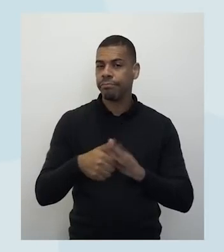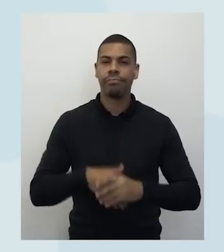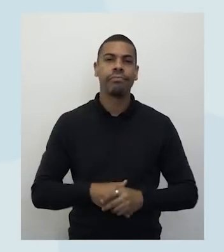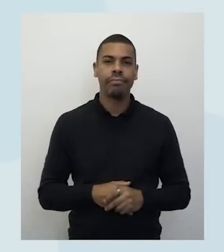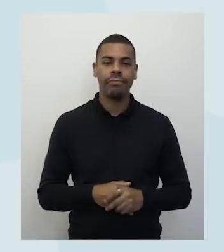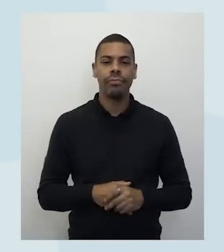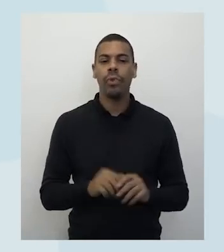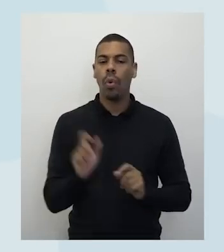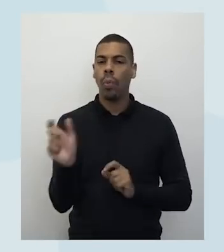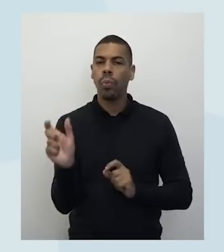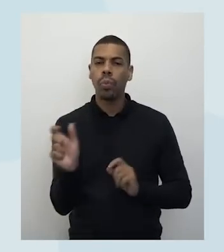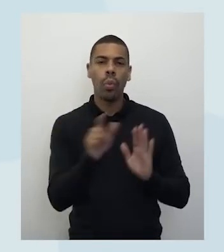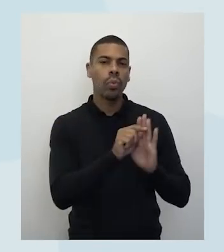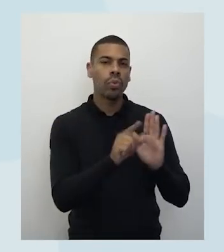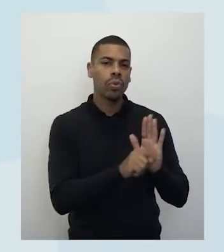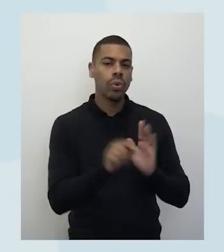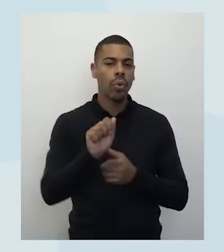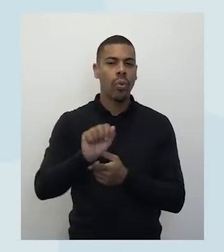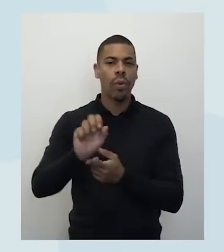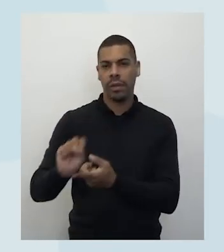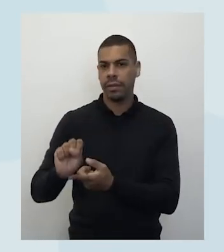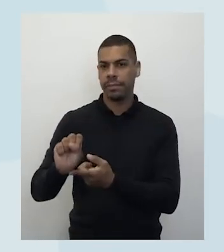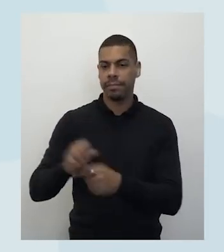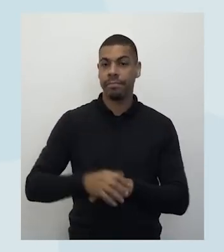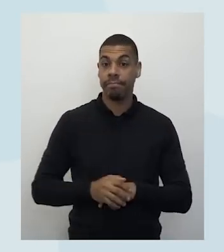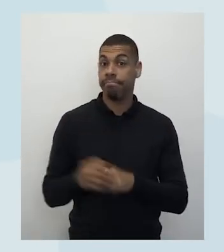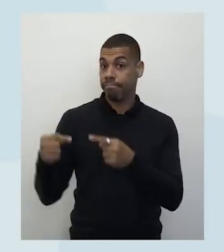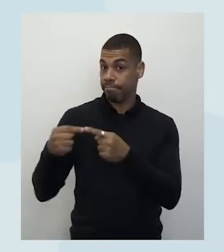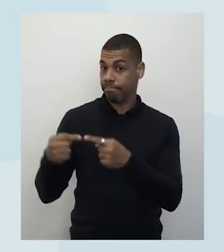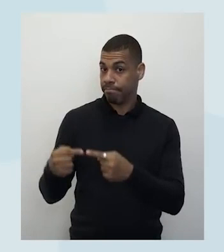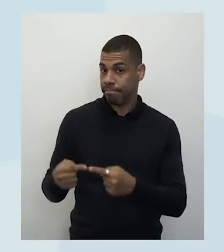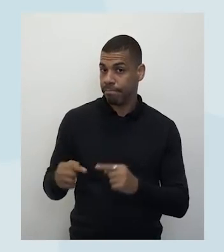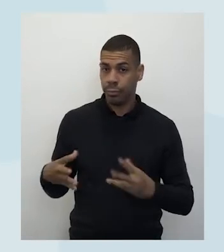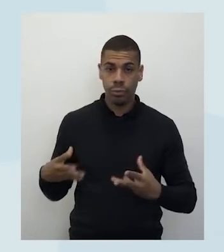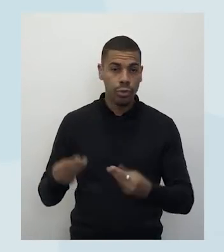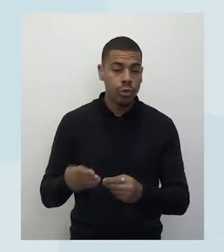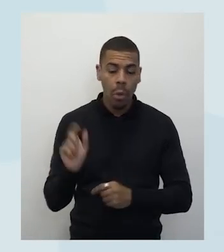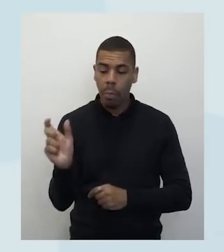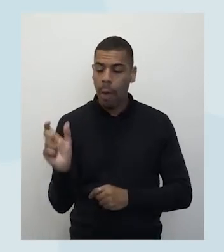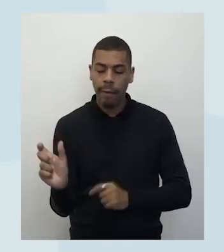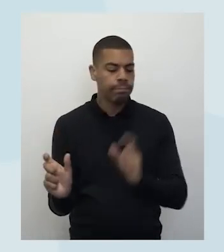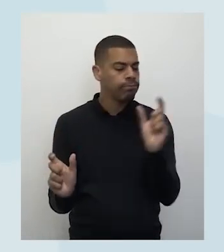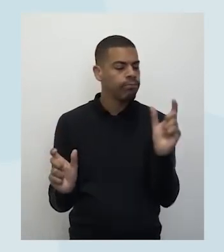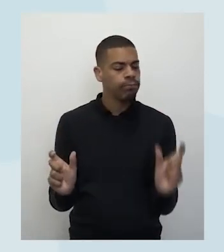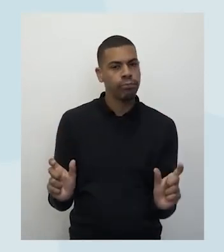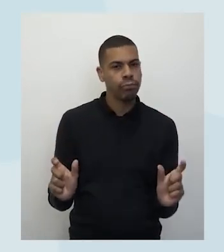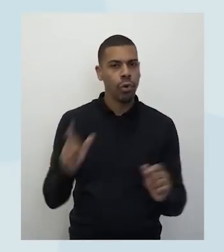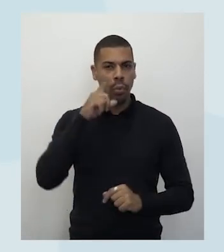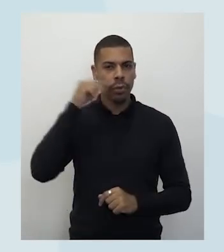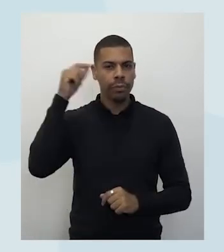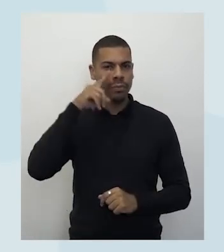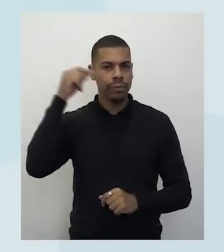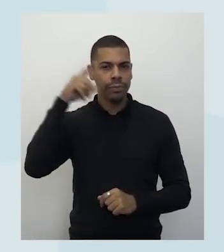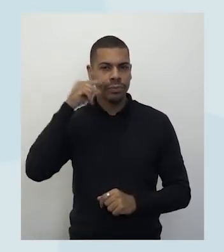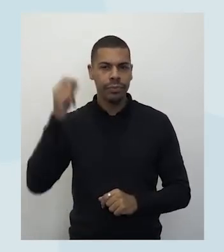artigo as, o pronome minha. Então, assim, ele está concordando todas as outras palavras com os gatinhas. E se o